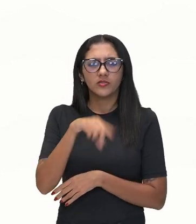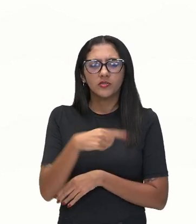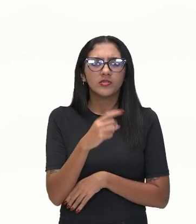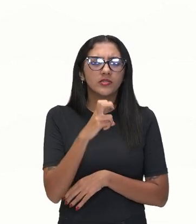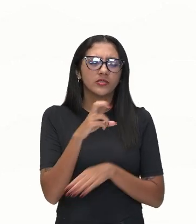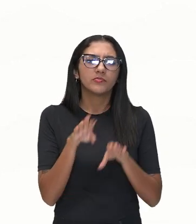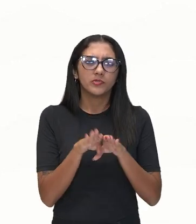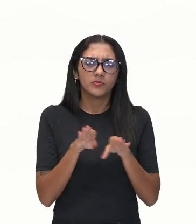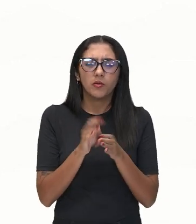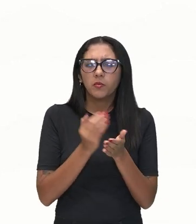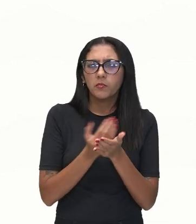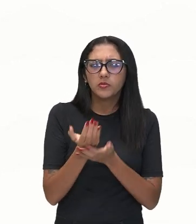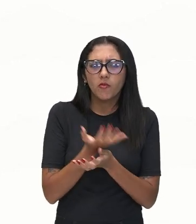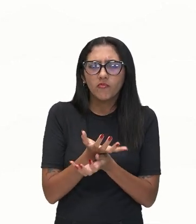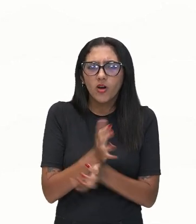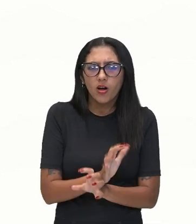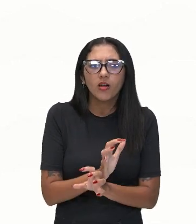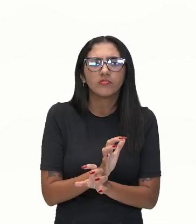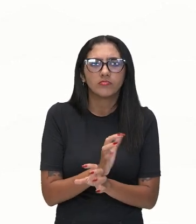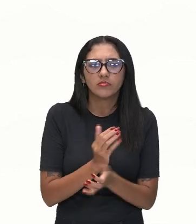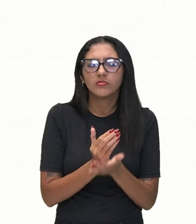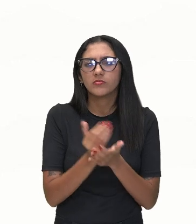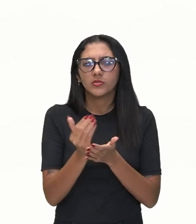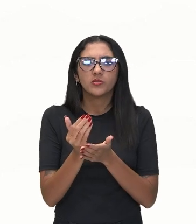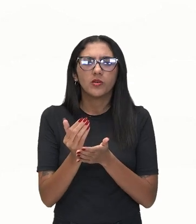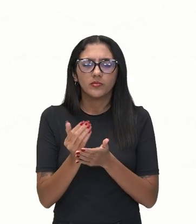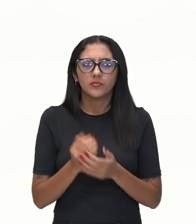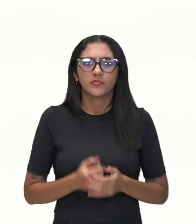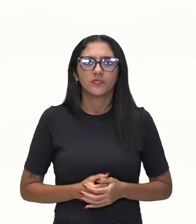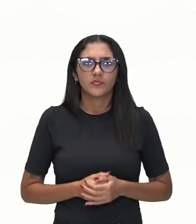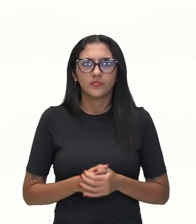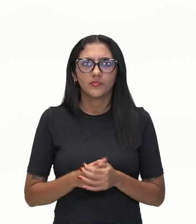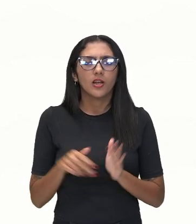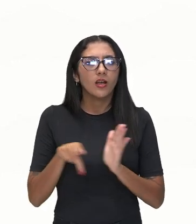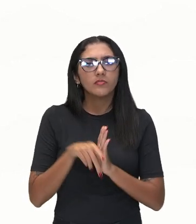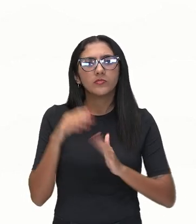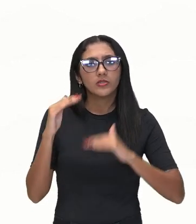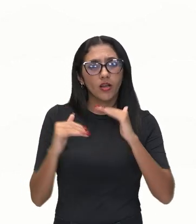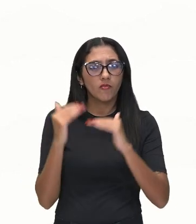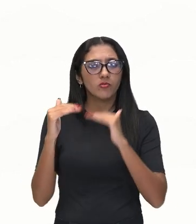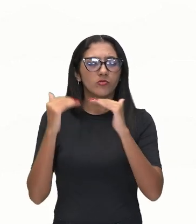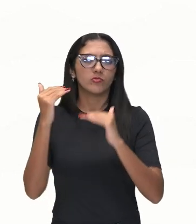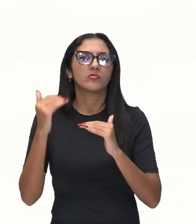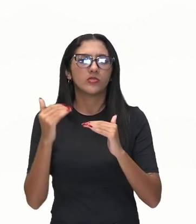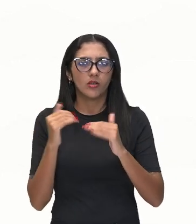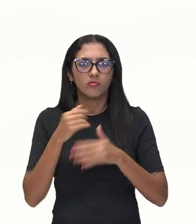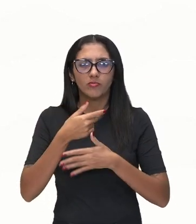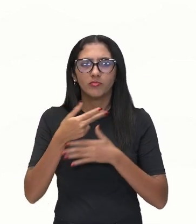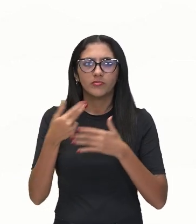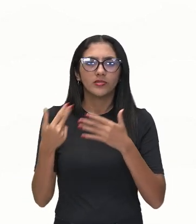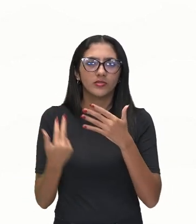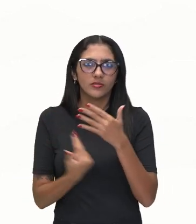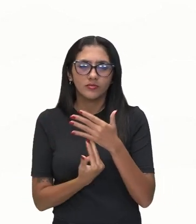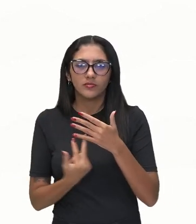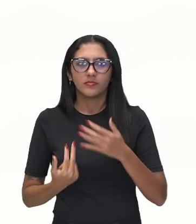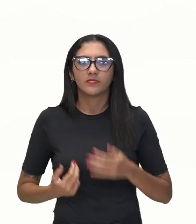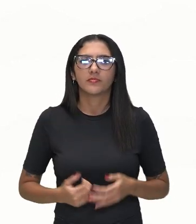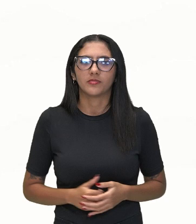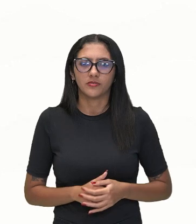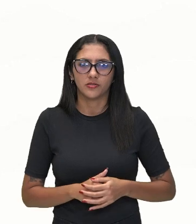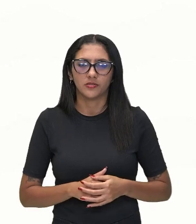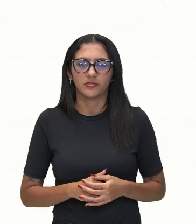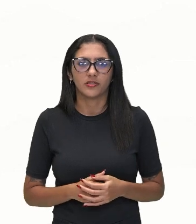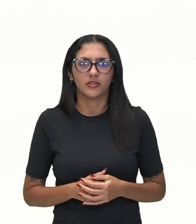essa referência para o estudo da evolução dos seres vivos, nós temos a